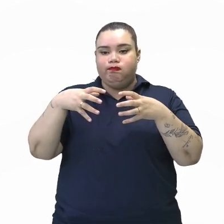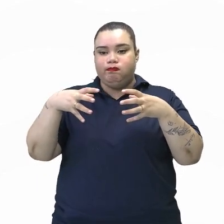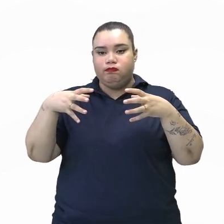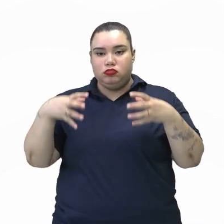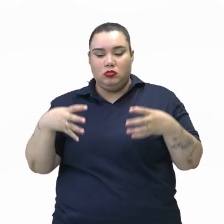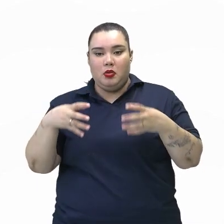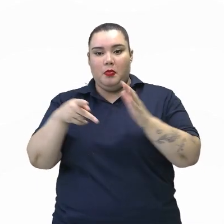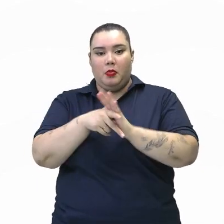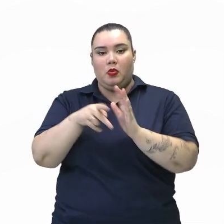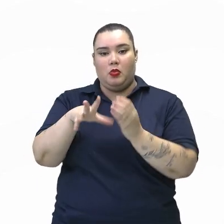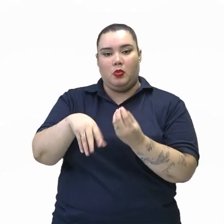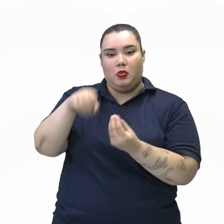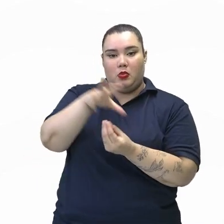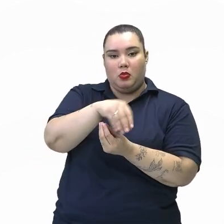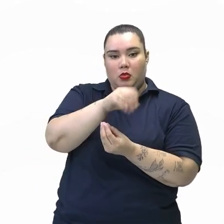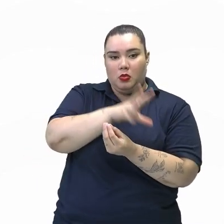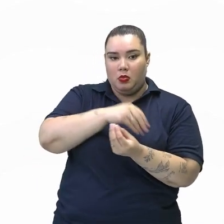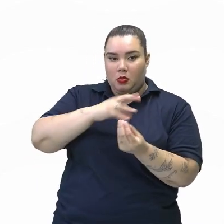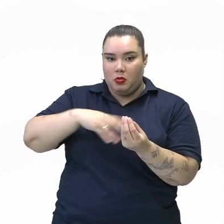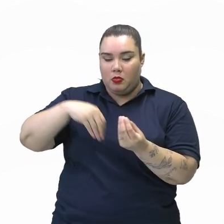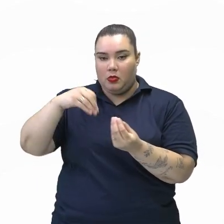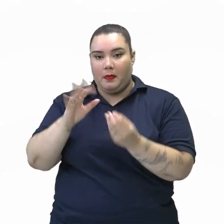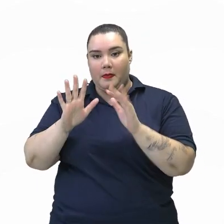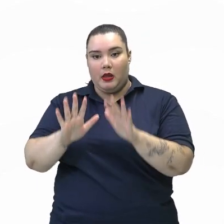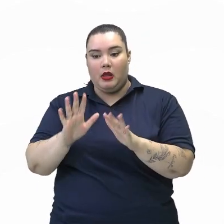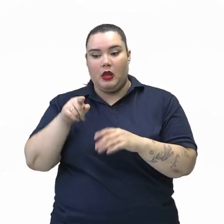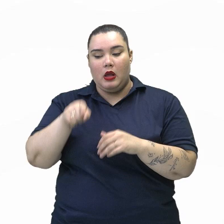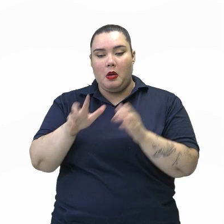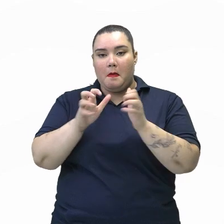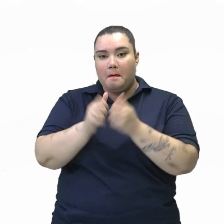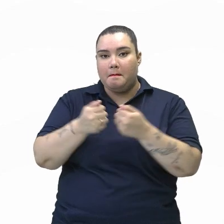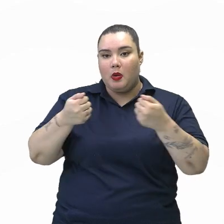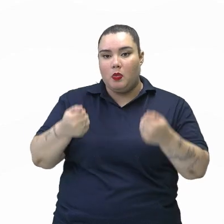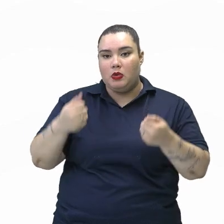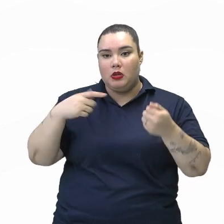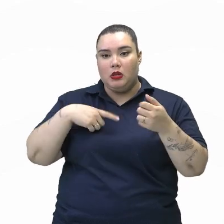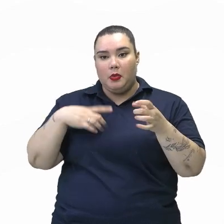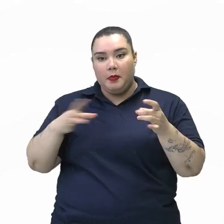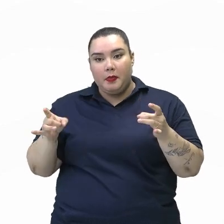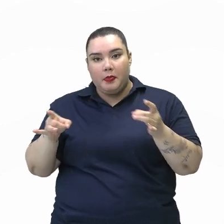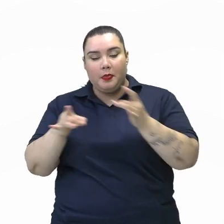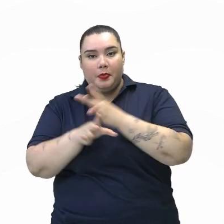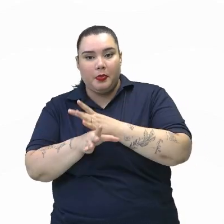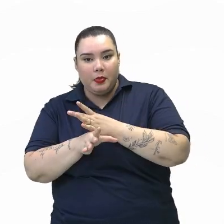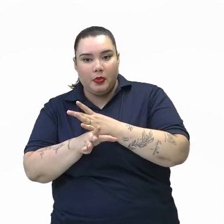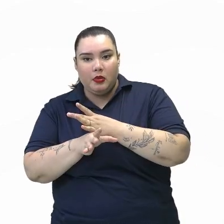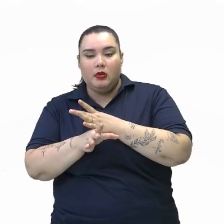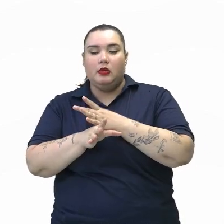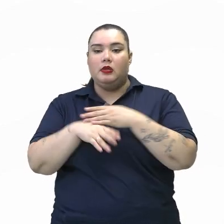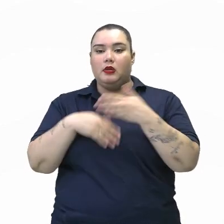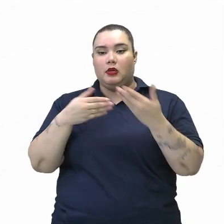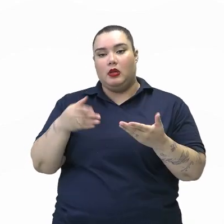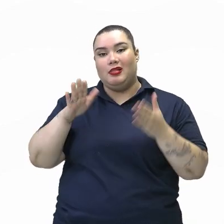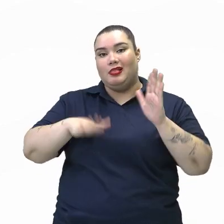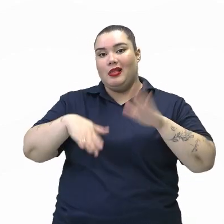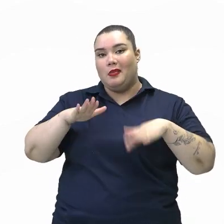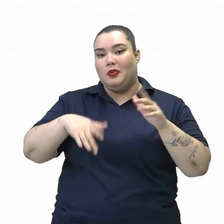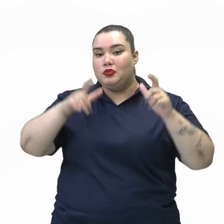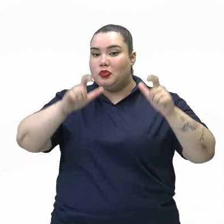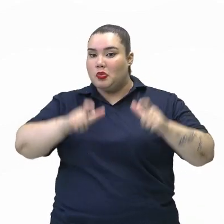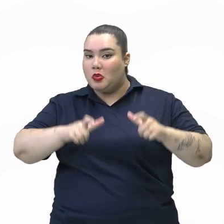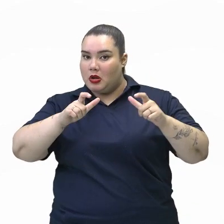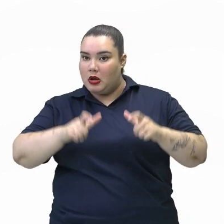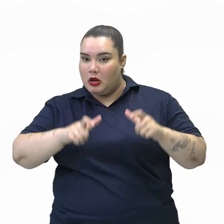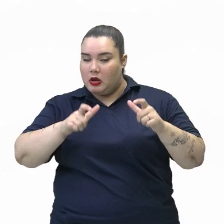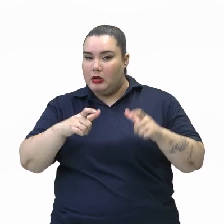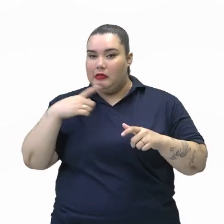através do fungo Saccharomyces cerevisiae, mas depois que o pão está pronto, Ele, dependendo do local, né,